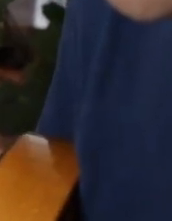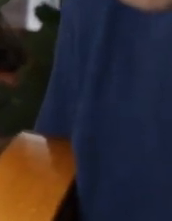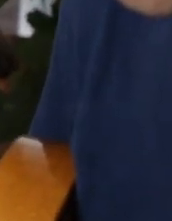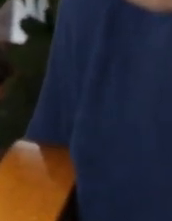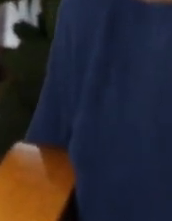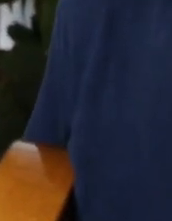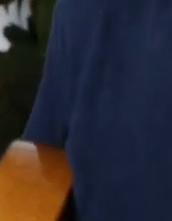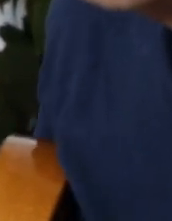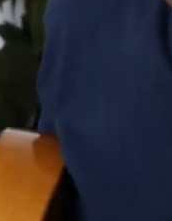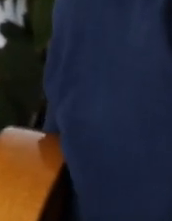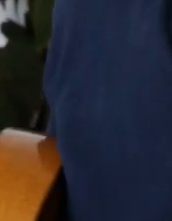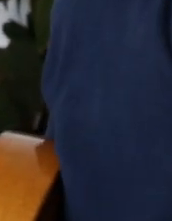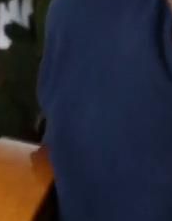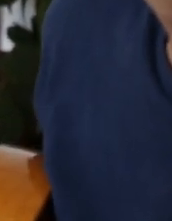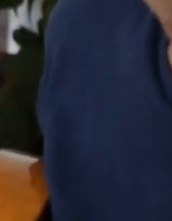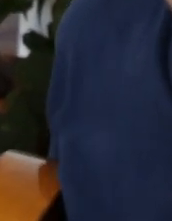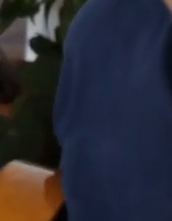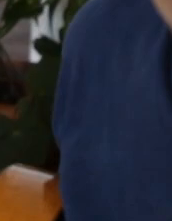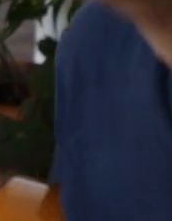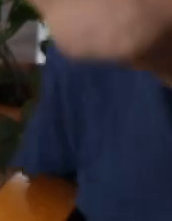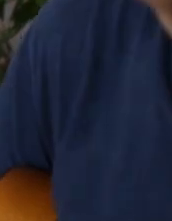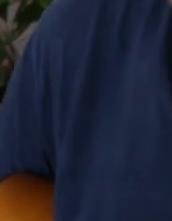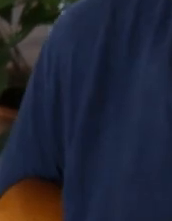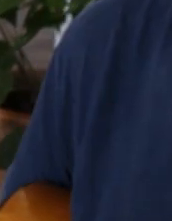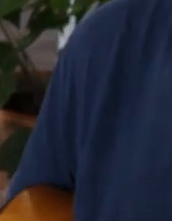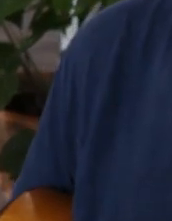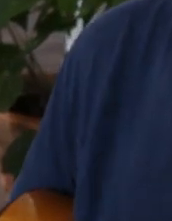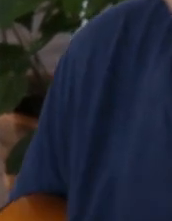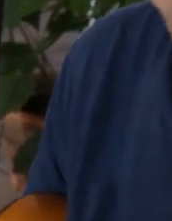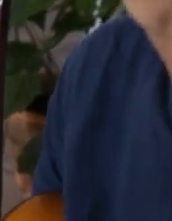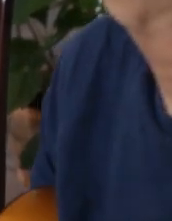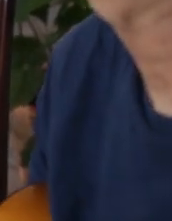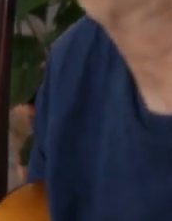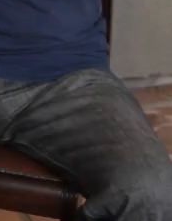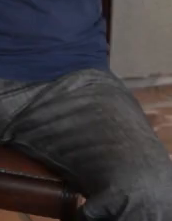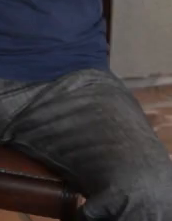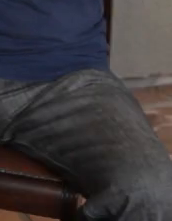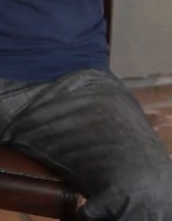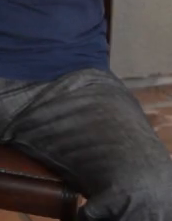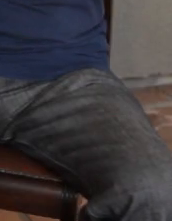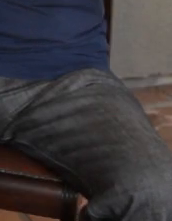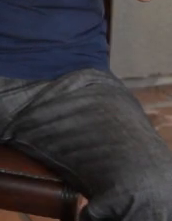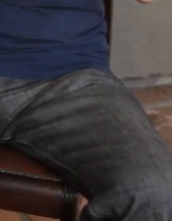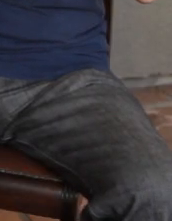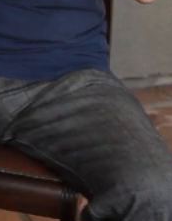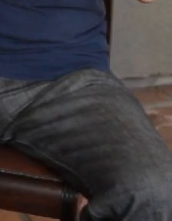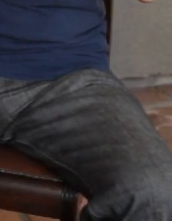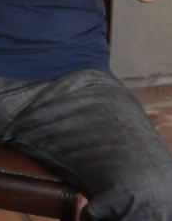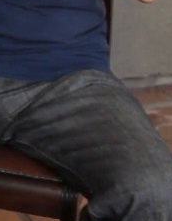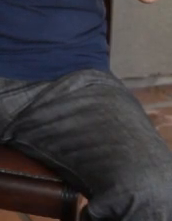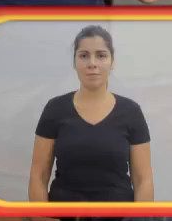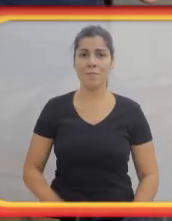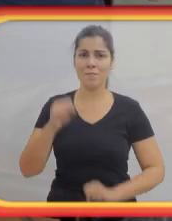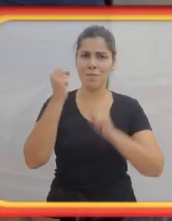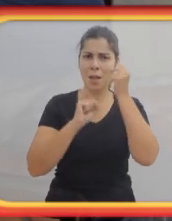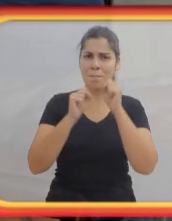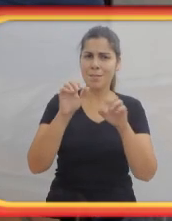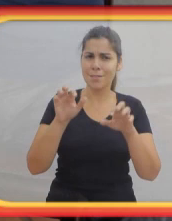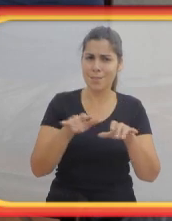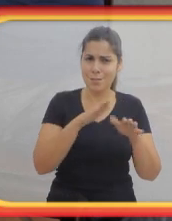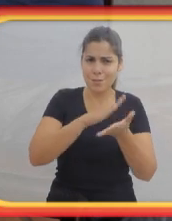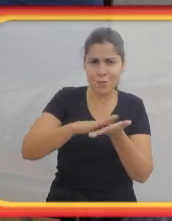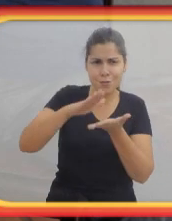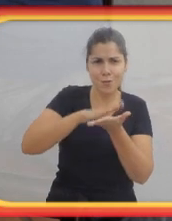dele, da forma que ele gosta, das músicas que ele gosta. Área externa. Joel toca violão sentado ao lado da